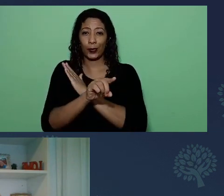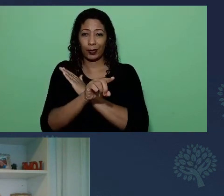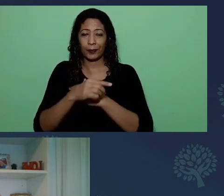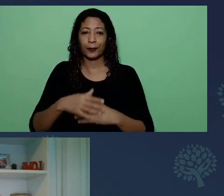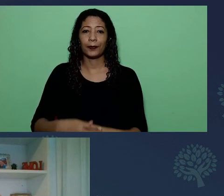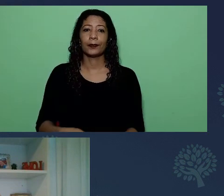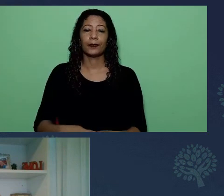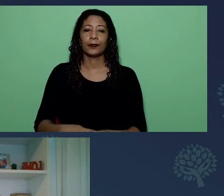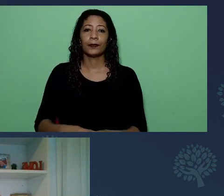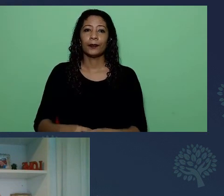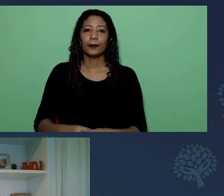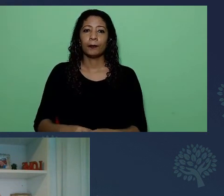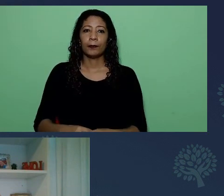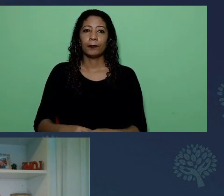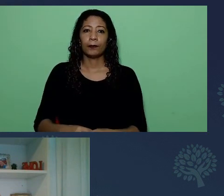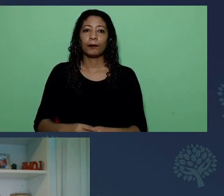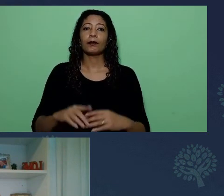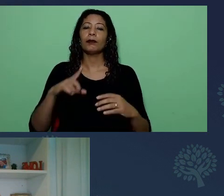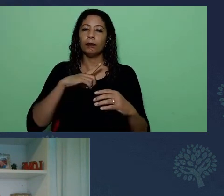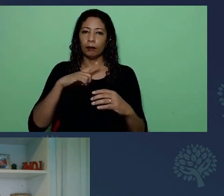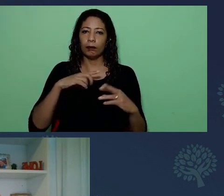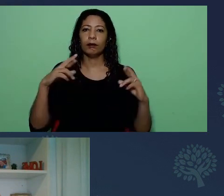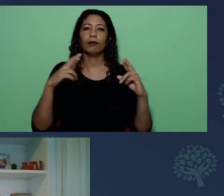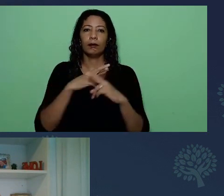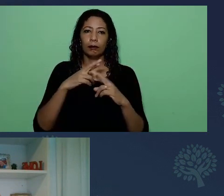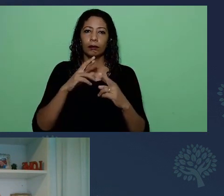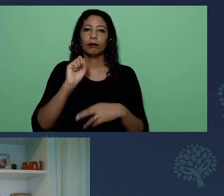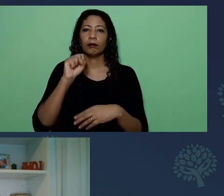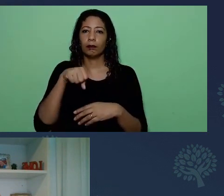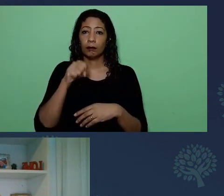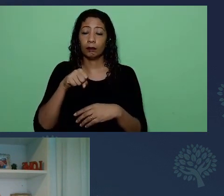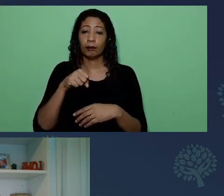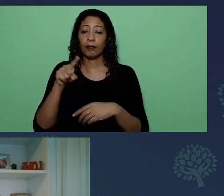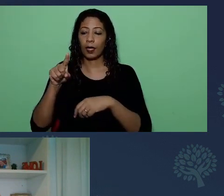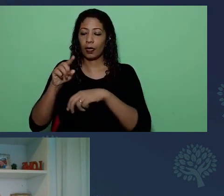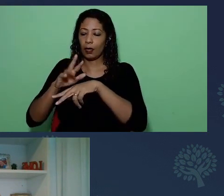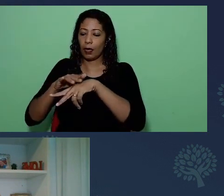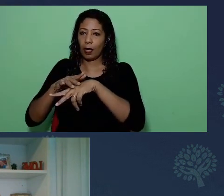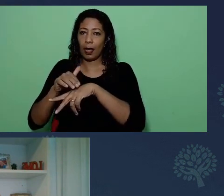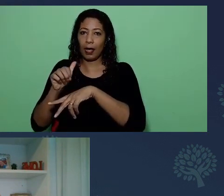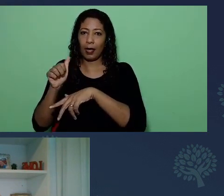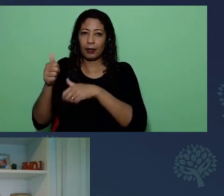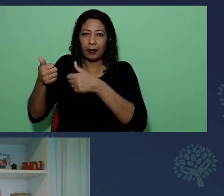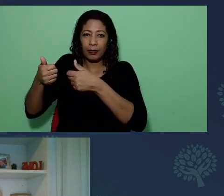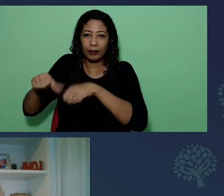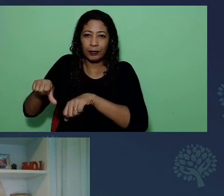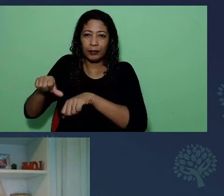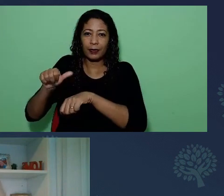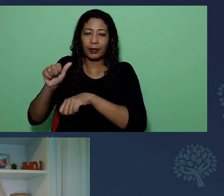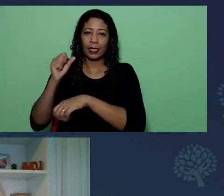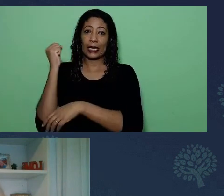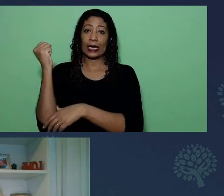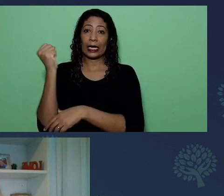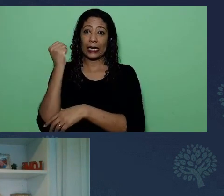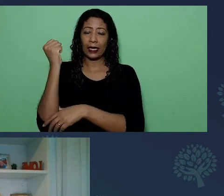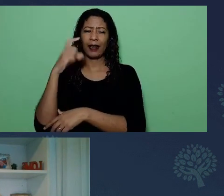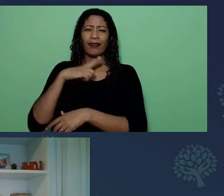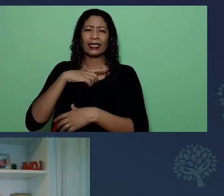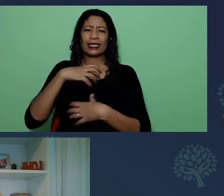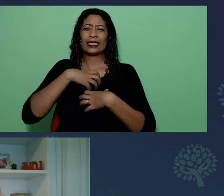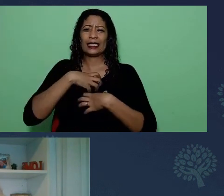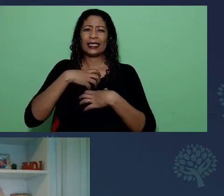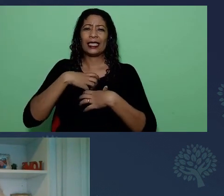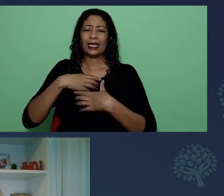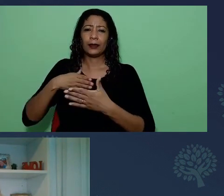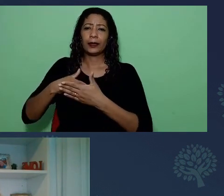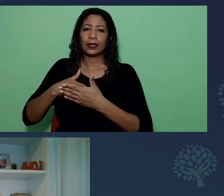Então, existe essa relação, sim, e o paciente de asma grave, por ele ter muitos sintomas, ter muitas limitações,